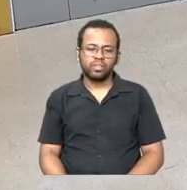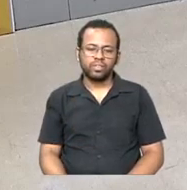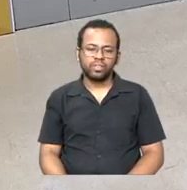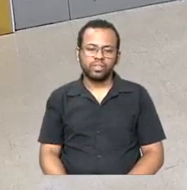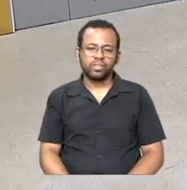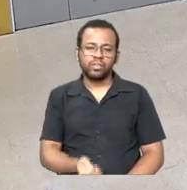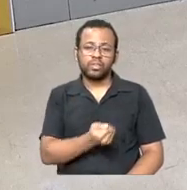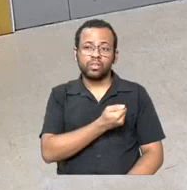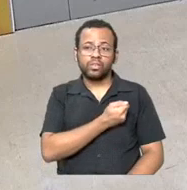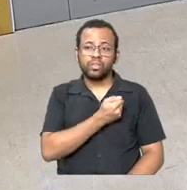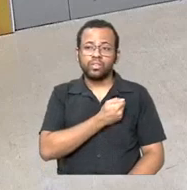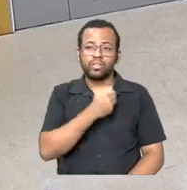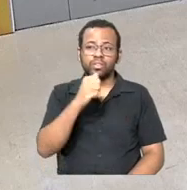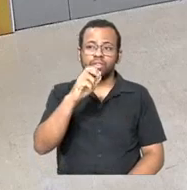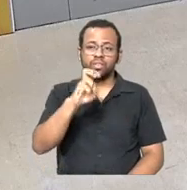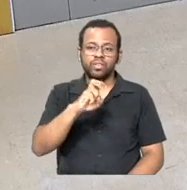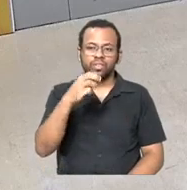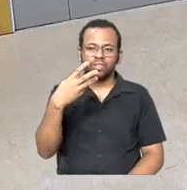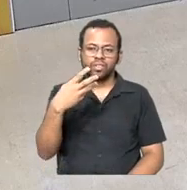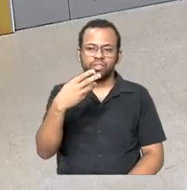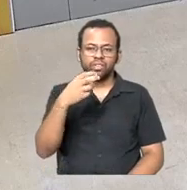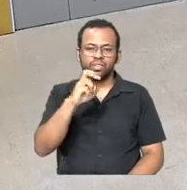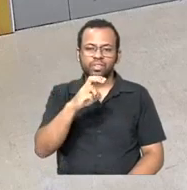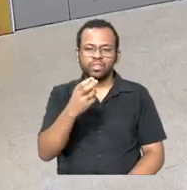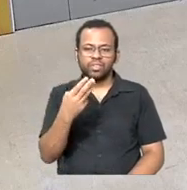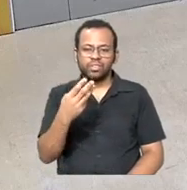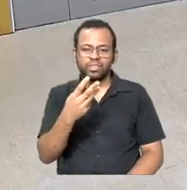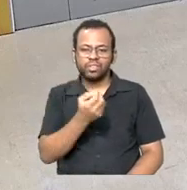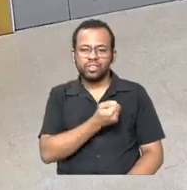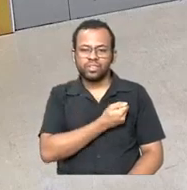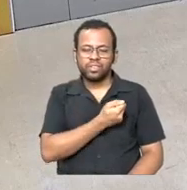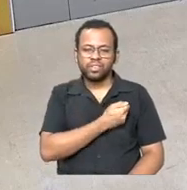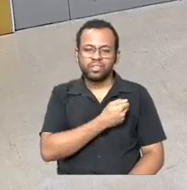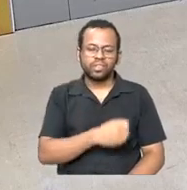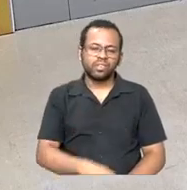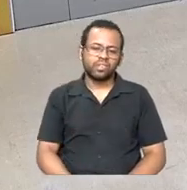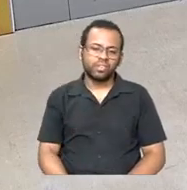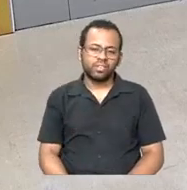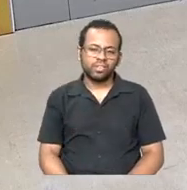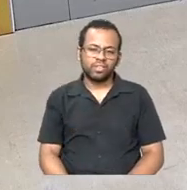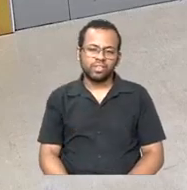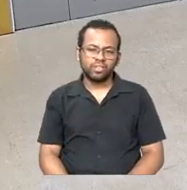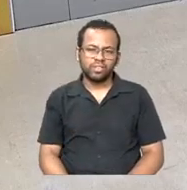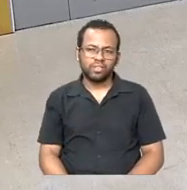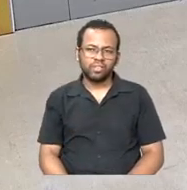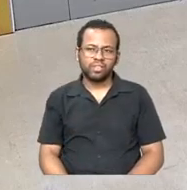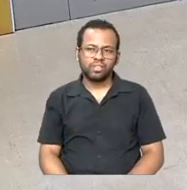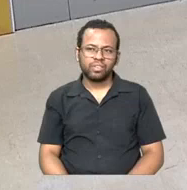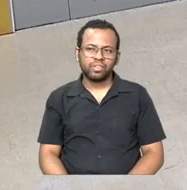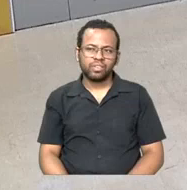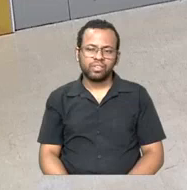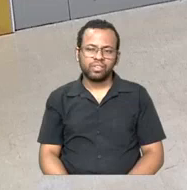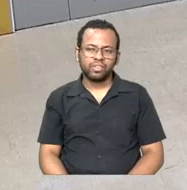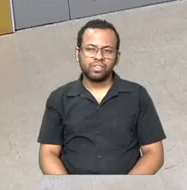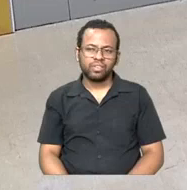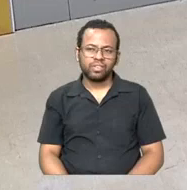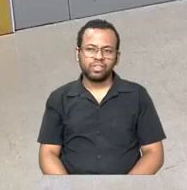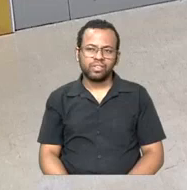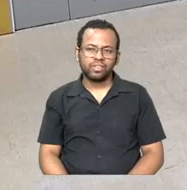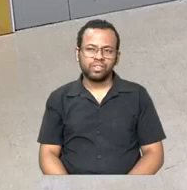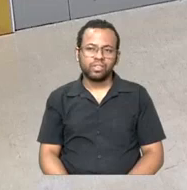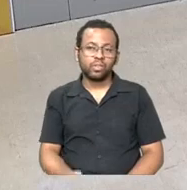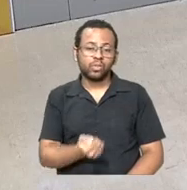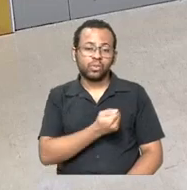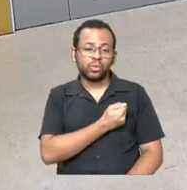marcando 35 subiu e agora 53 53 bem mais uma bolinha